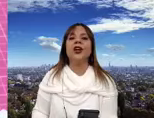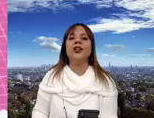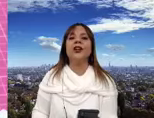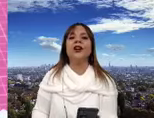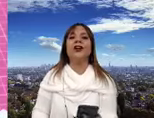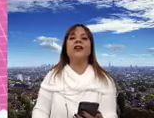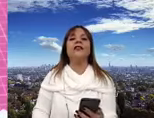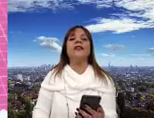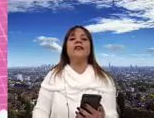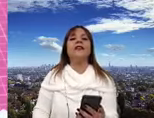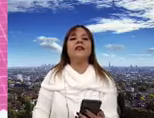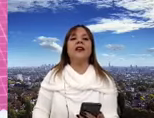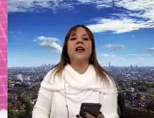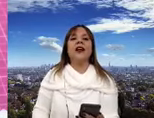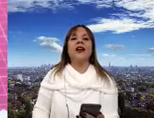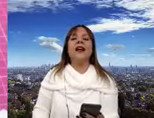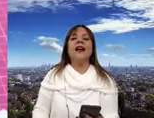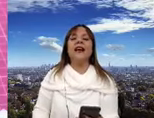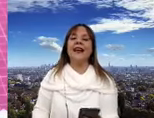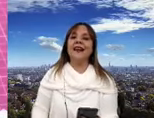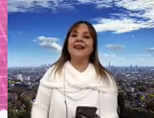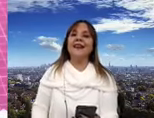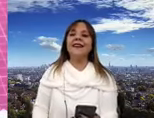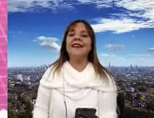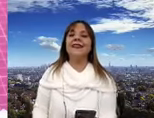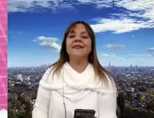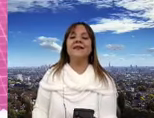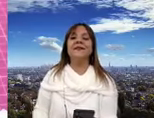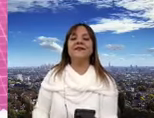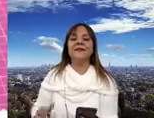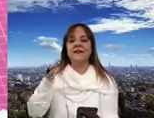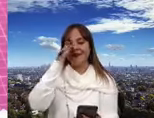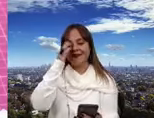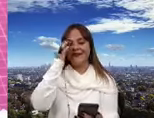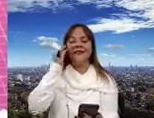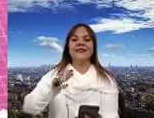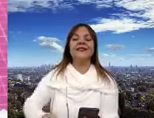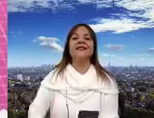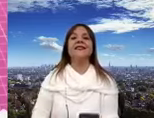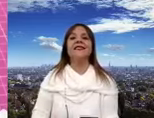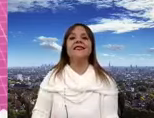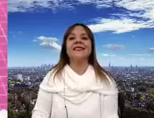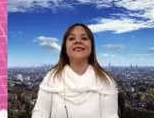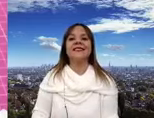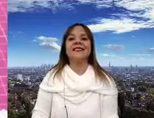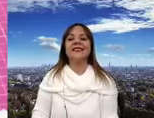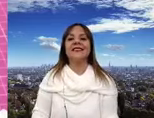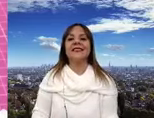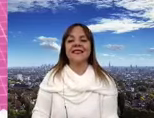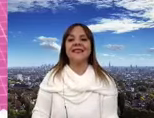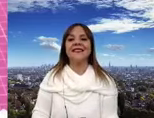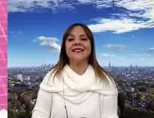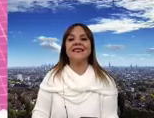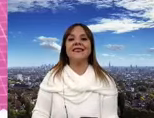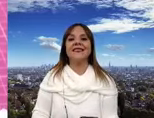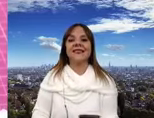Ai. Aí, feito isso, Lili, o que que a gente faz? Eu vi uma artesã uma vez que ela falou assim, pra